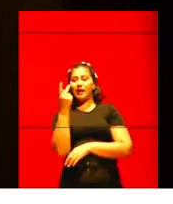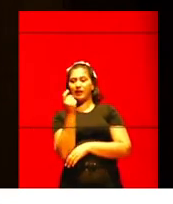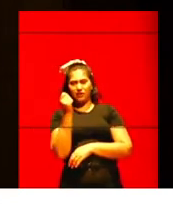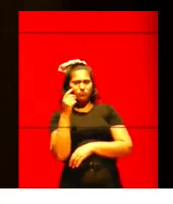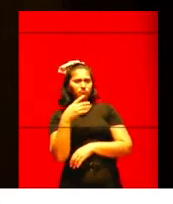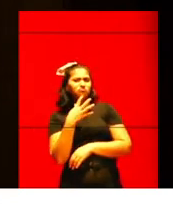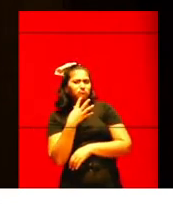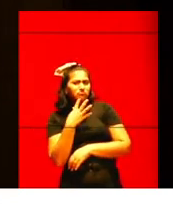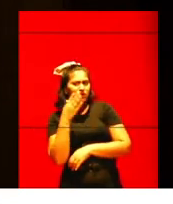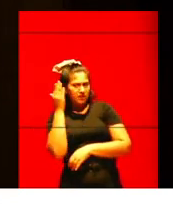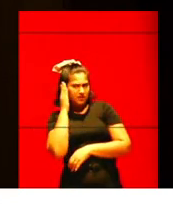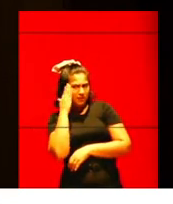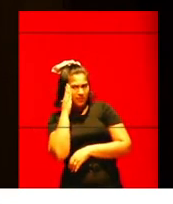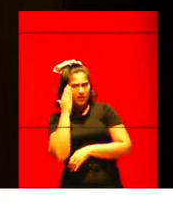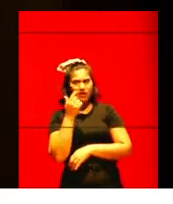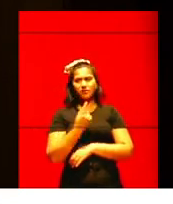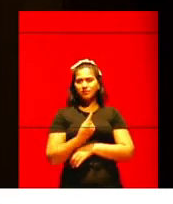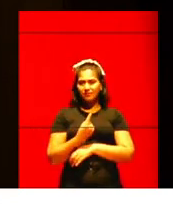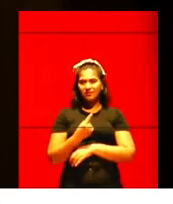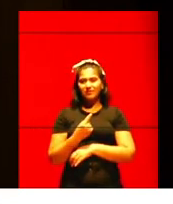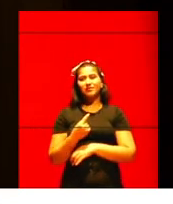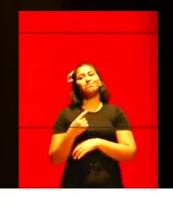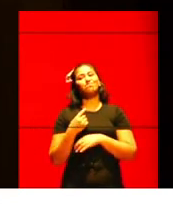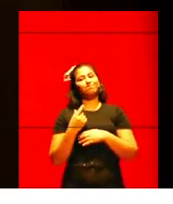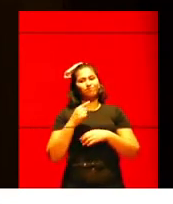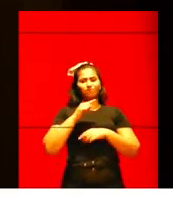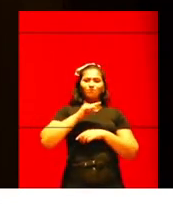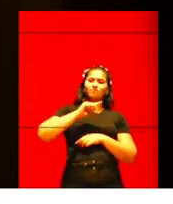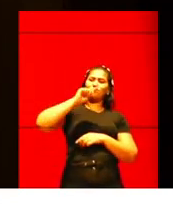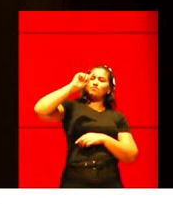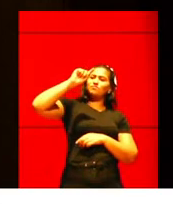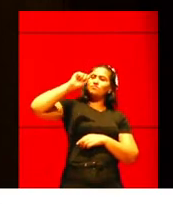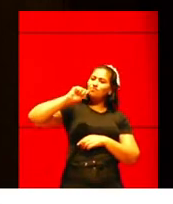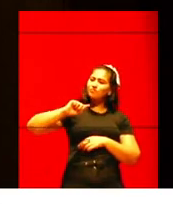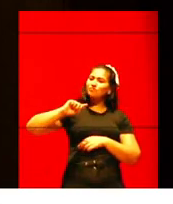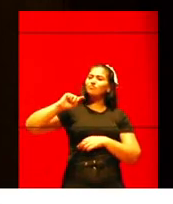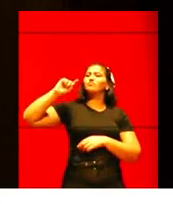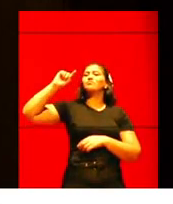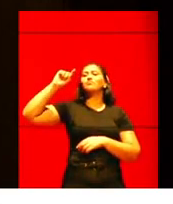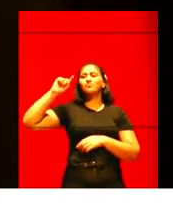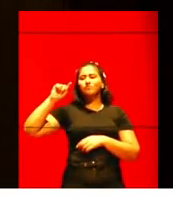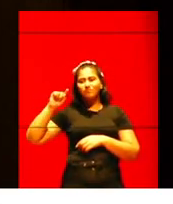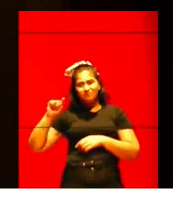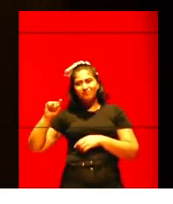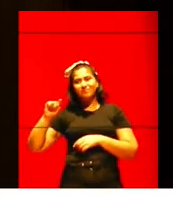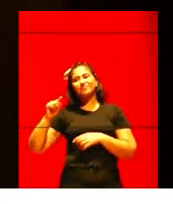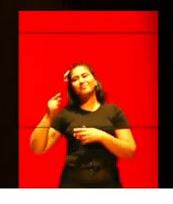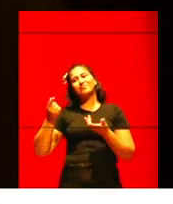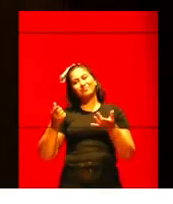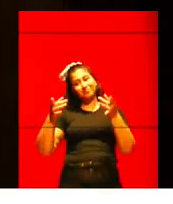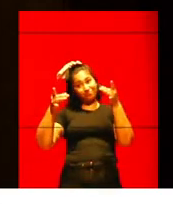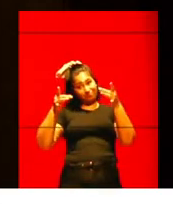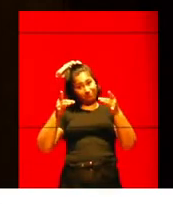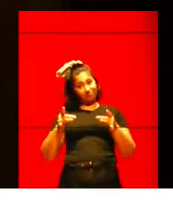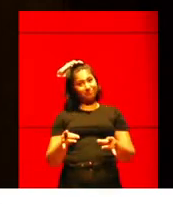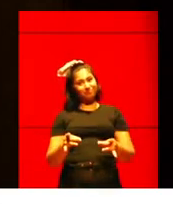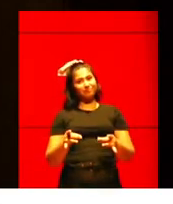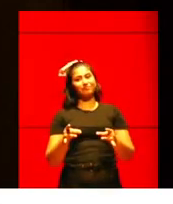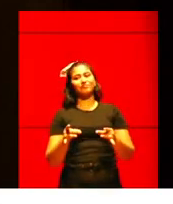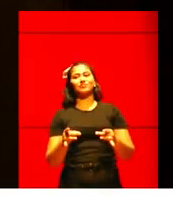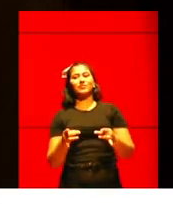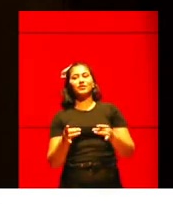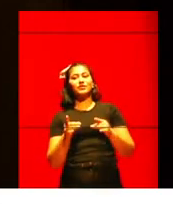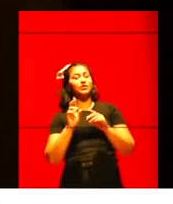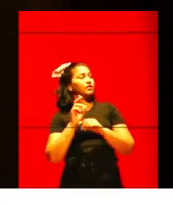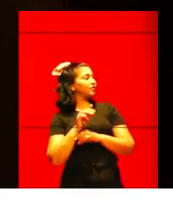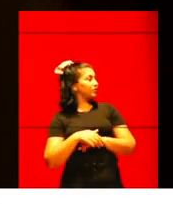leitura daquela fórmula? Cada subidinha, cada descidinha, cada curvinha que aparece ali, eu tenho átomos de quê?